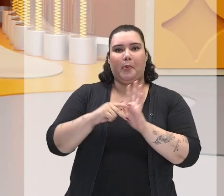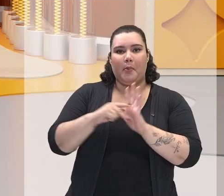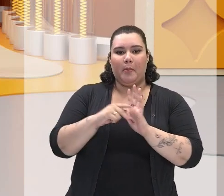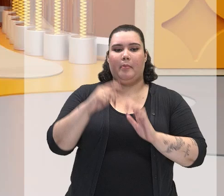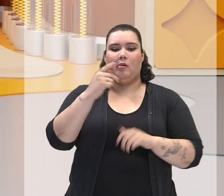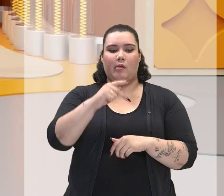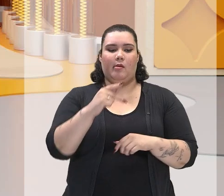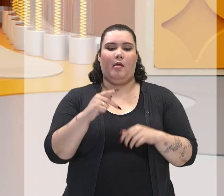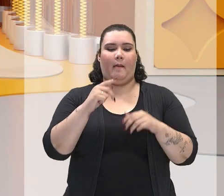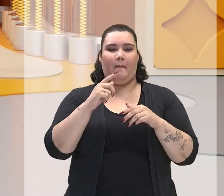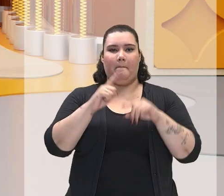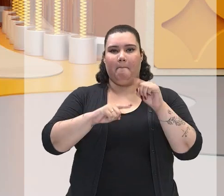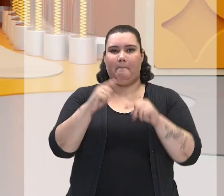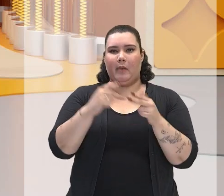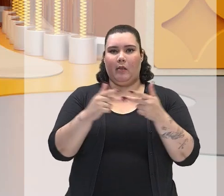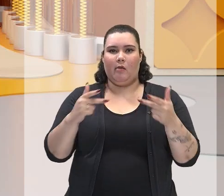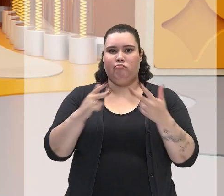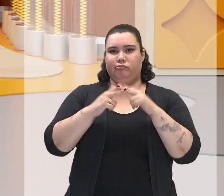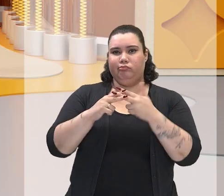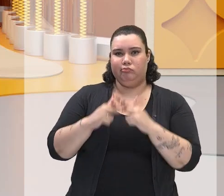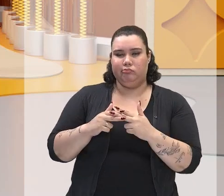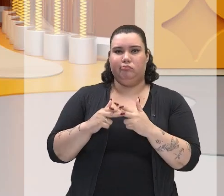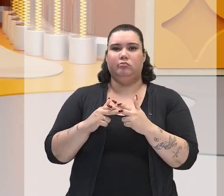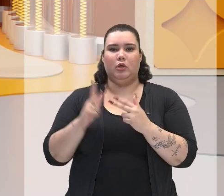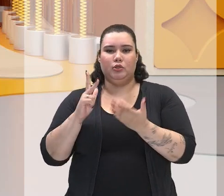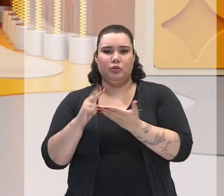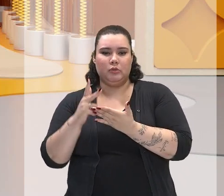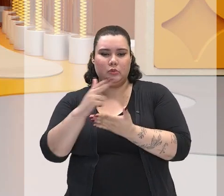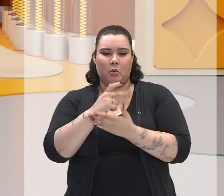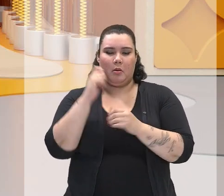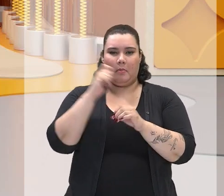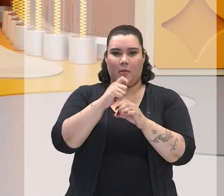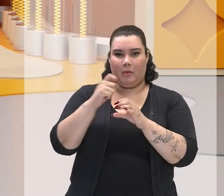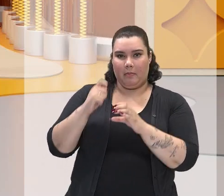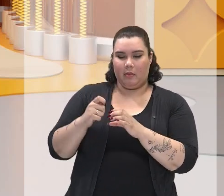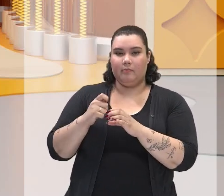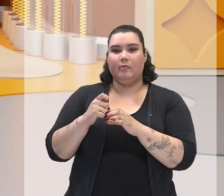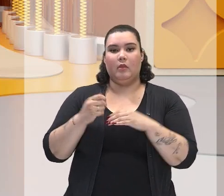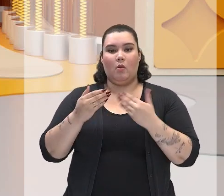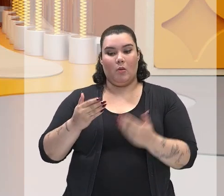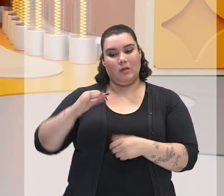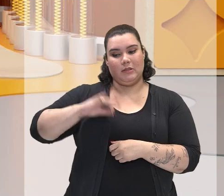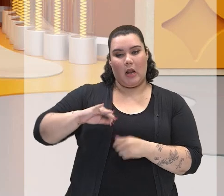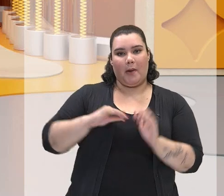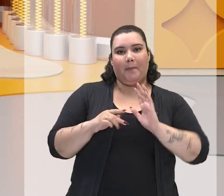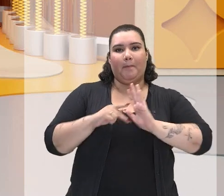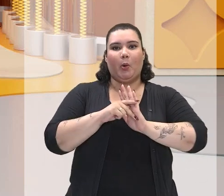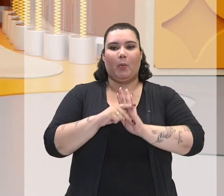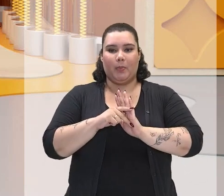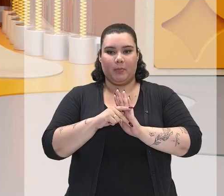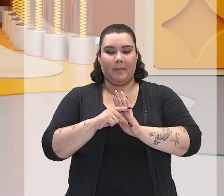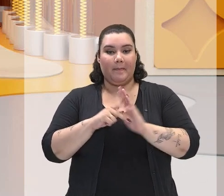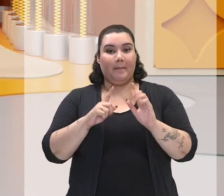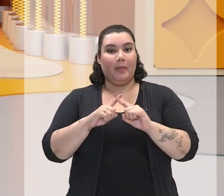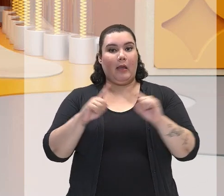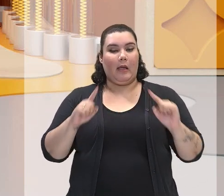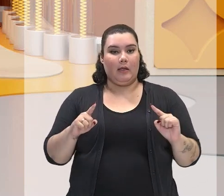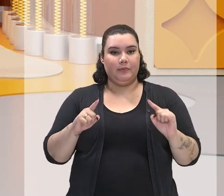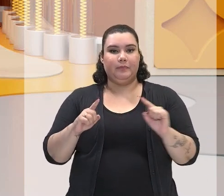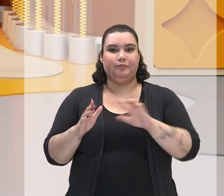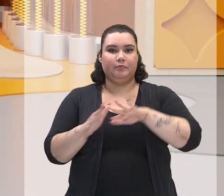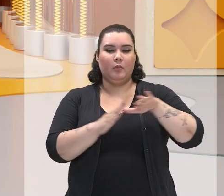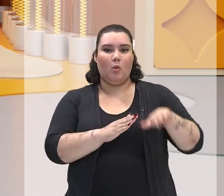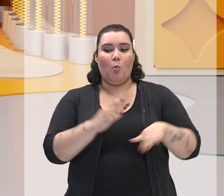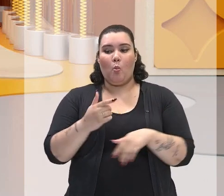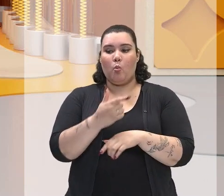confeccionar também esse sapato e é dono da sua própria força de trabalho. Então, o que ele ganha é para ele. Já no processo